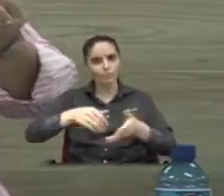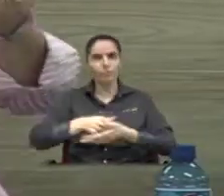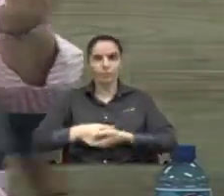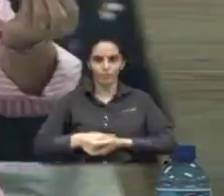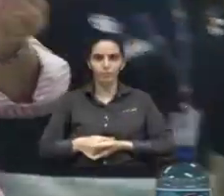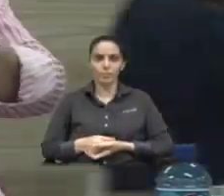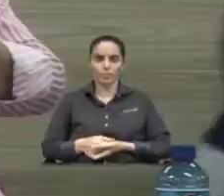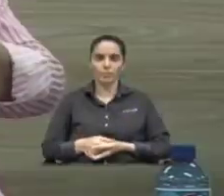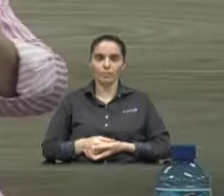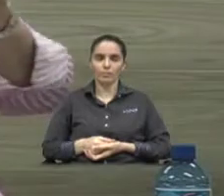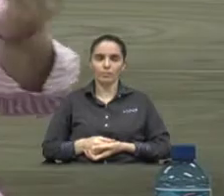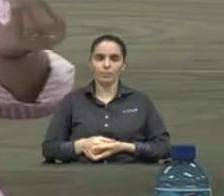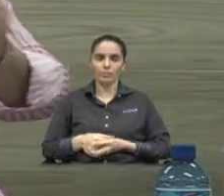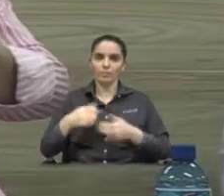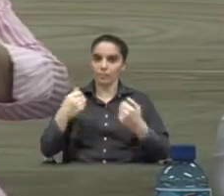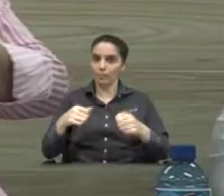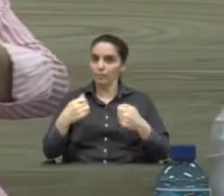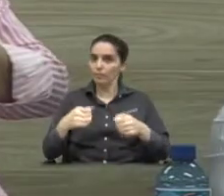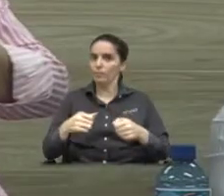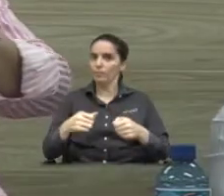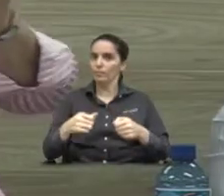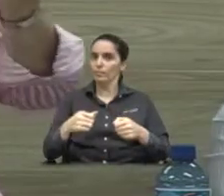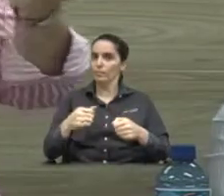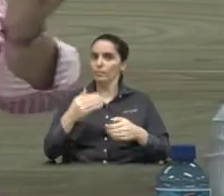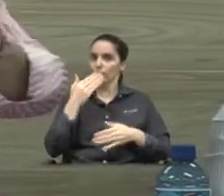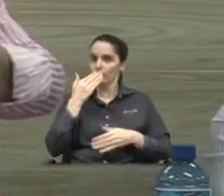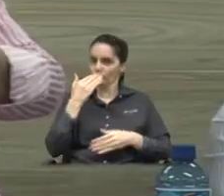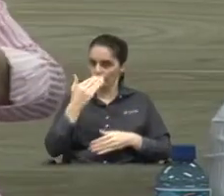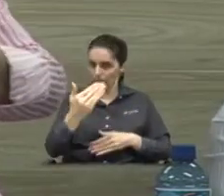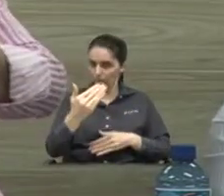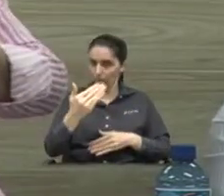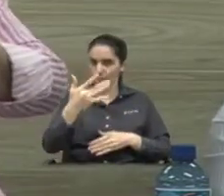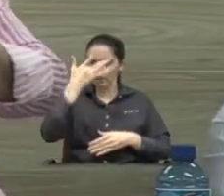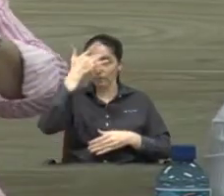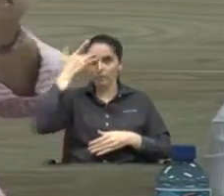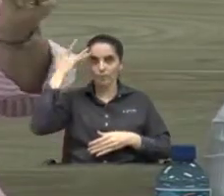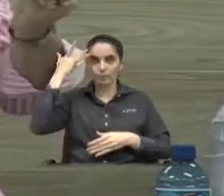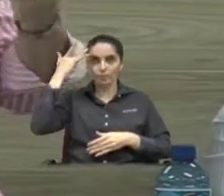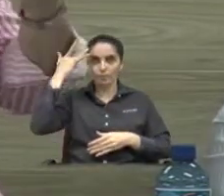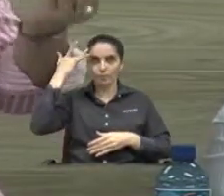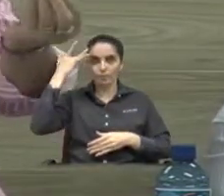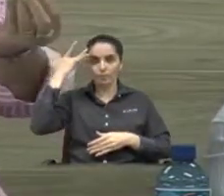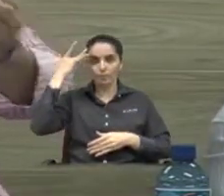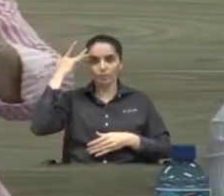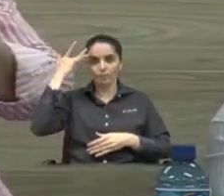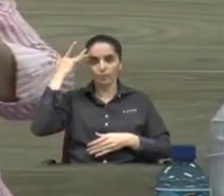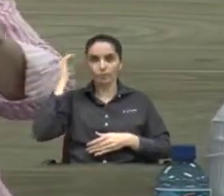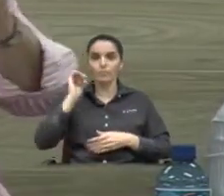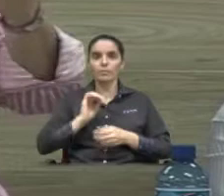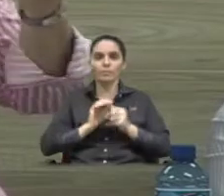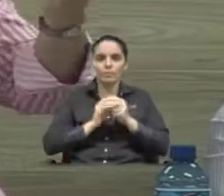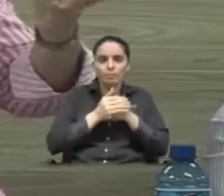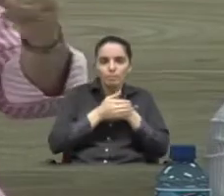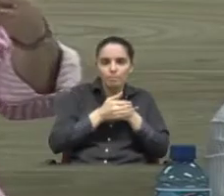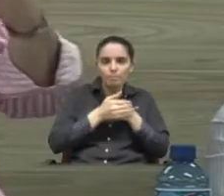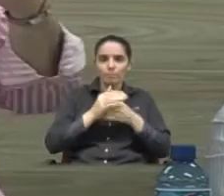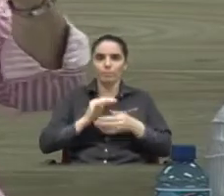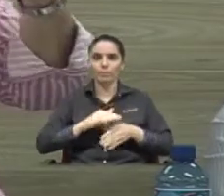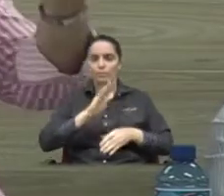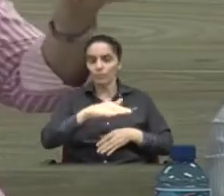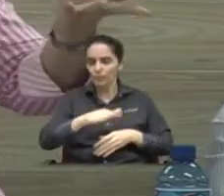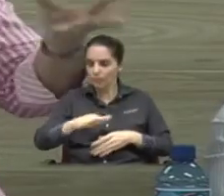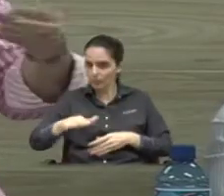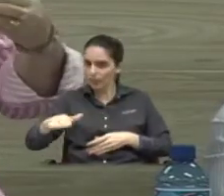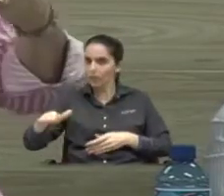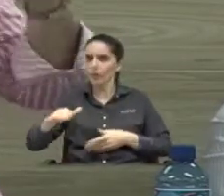reintegração, e que a gente também apela por bom senso das pessoas que realmente preservem, né? Preserve as crianças,